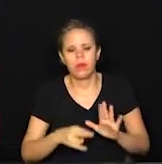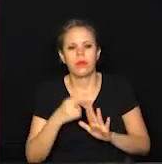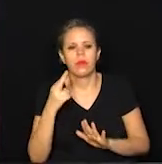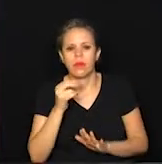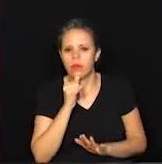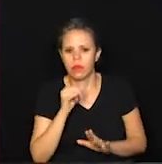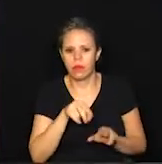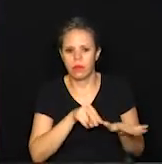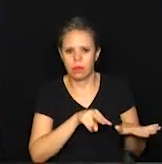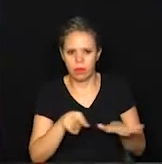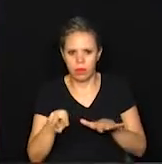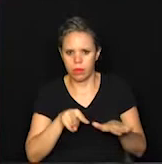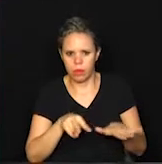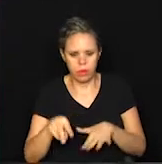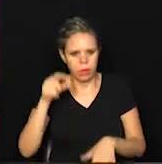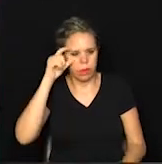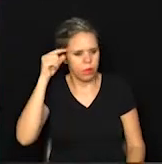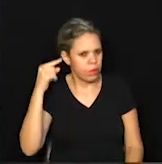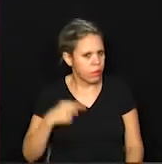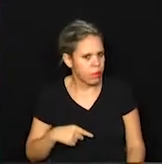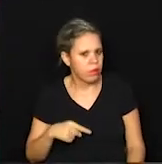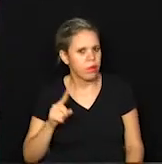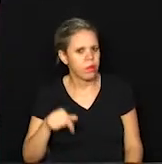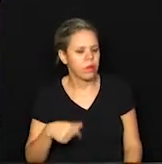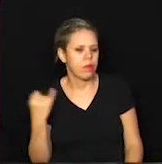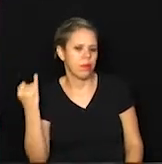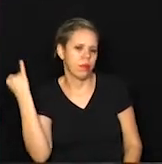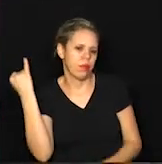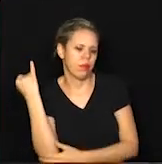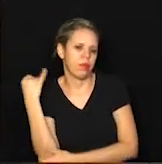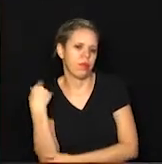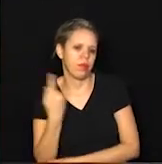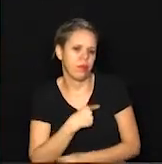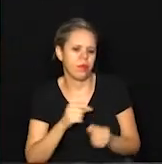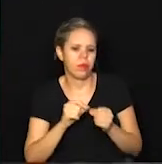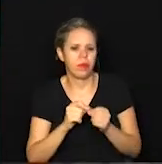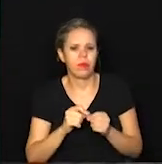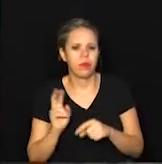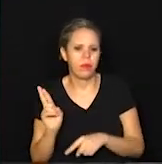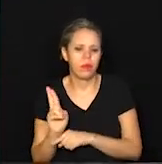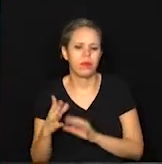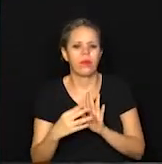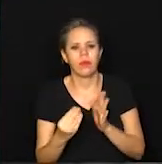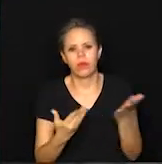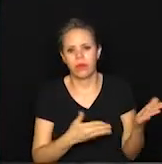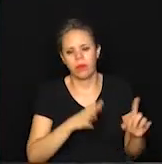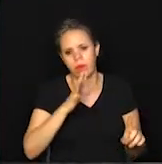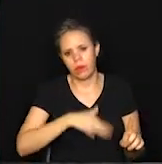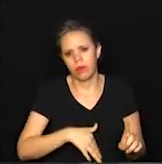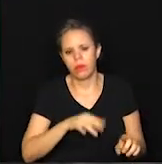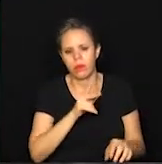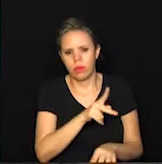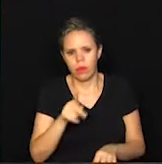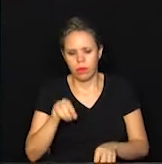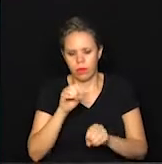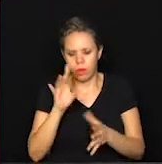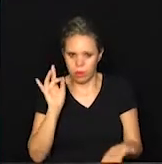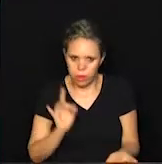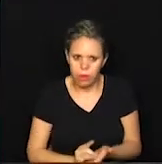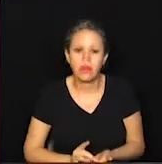a Semana Paulo Freire. É muito importante a gente fazer referência aí dos educadores que, de